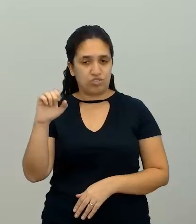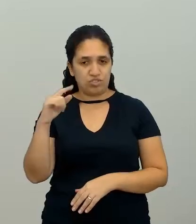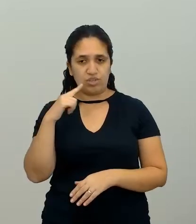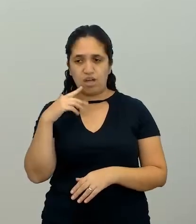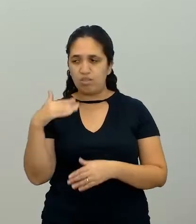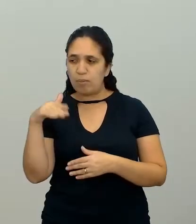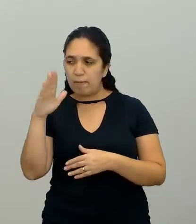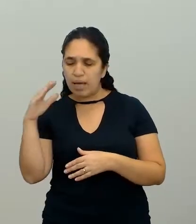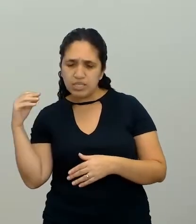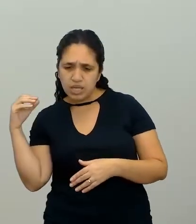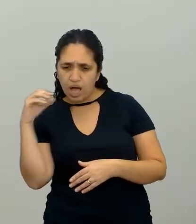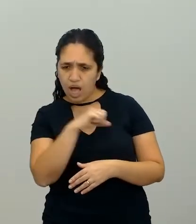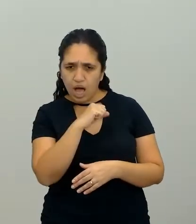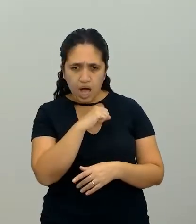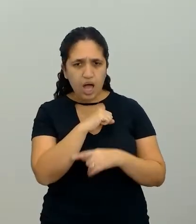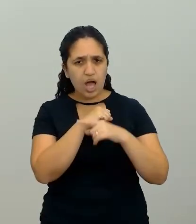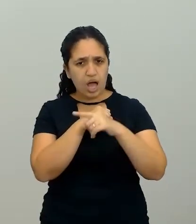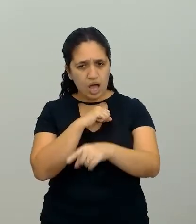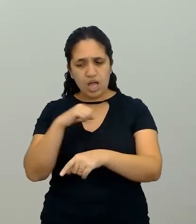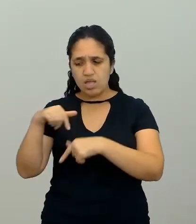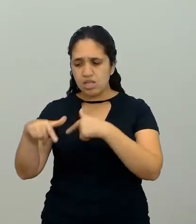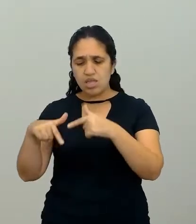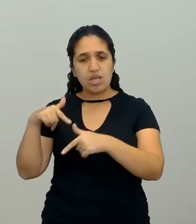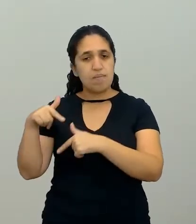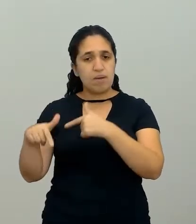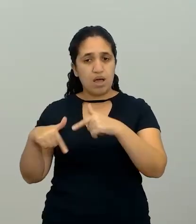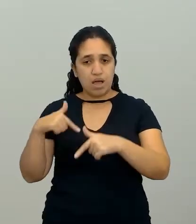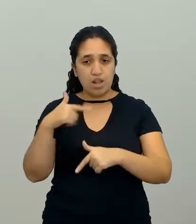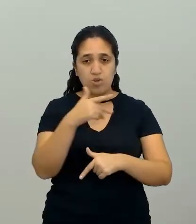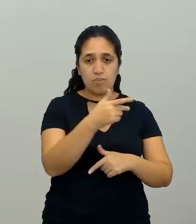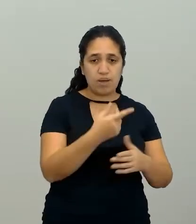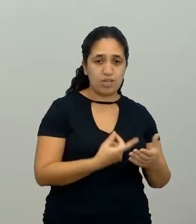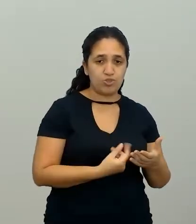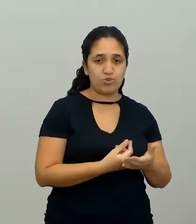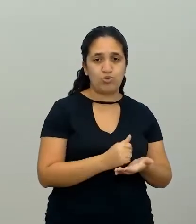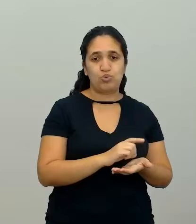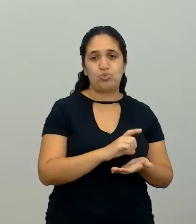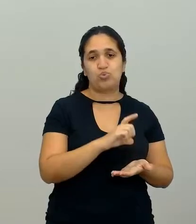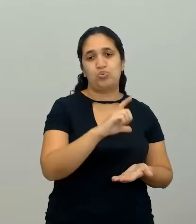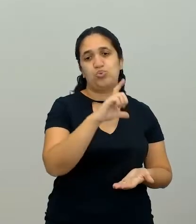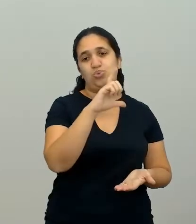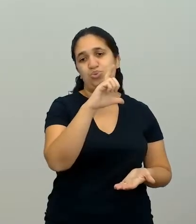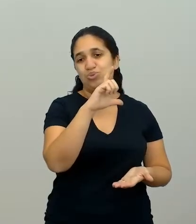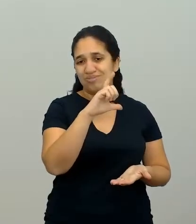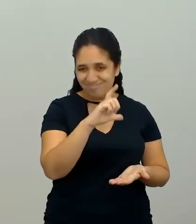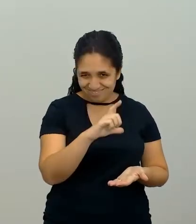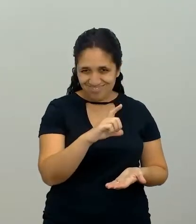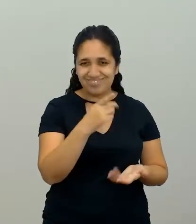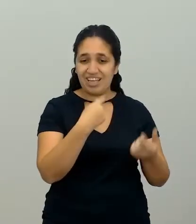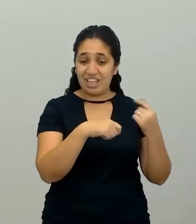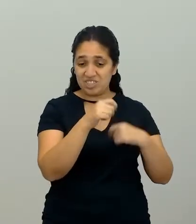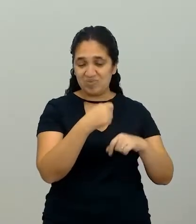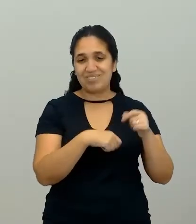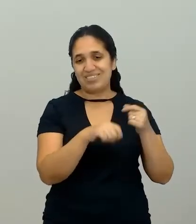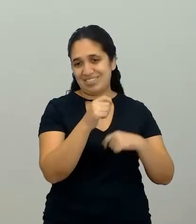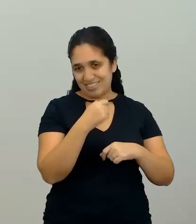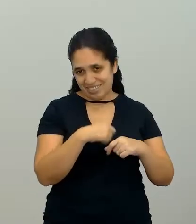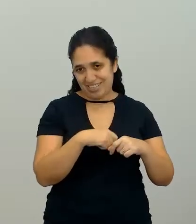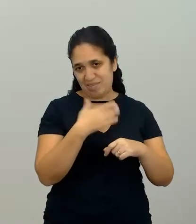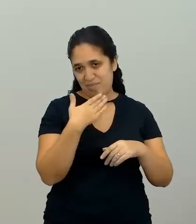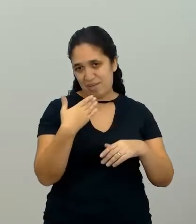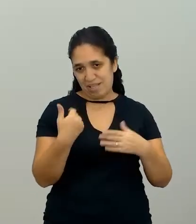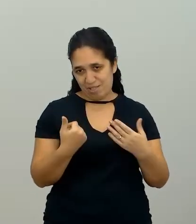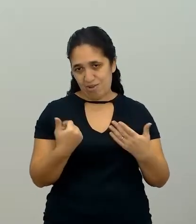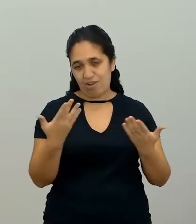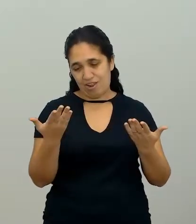Quanto mais eficiente fosse o trabalho, mais lucro e mais administrável seria uma